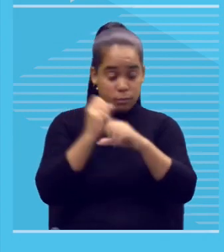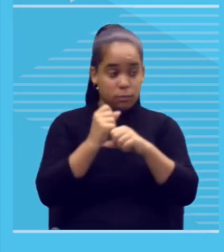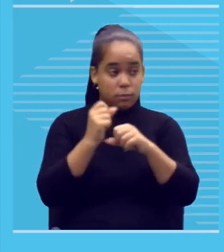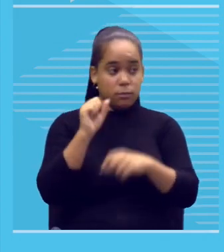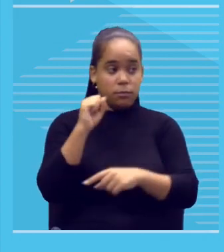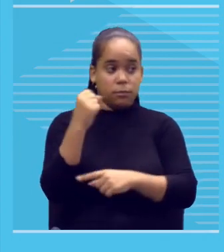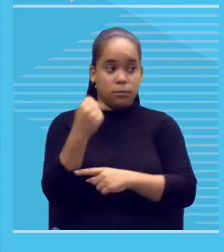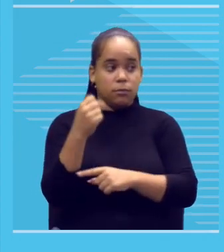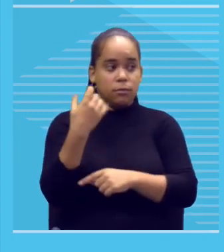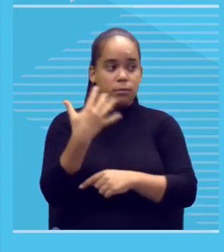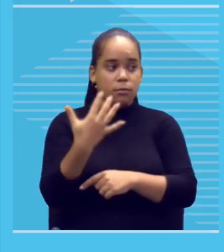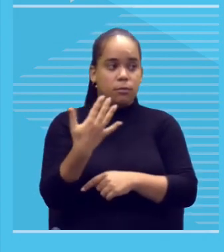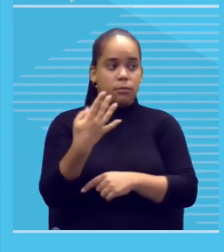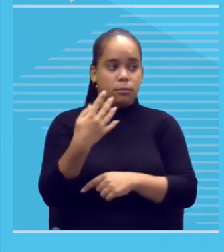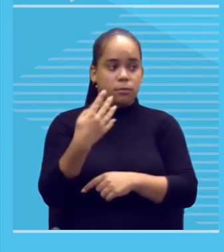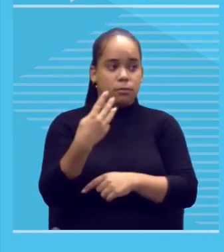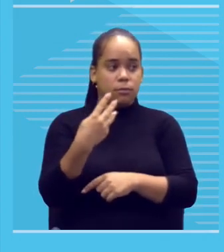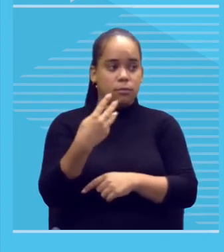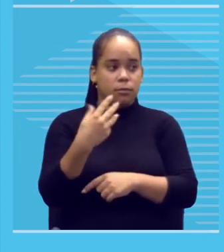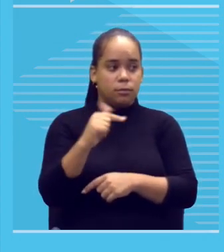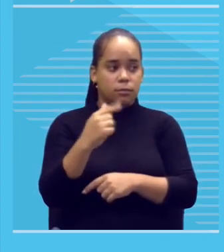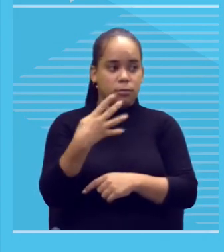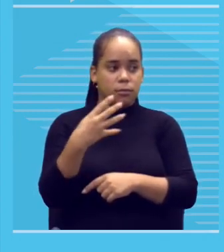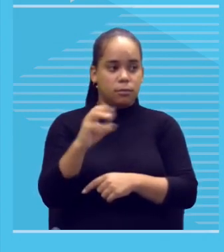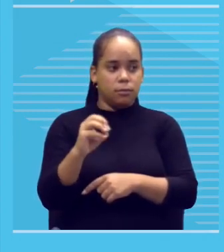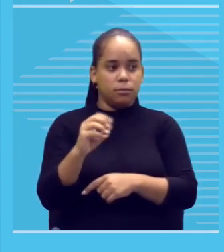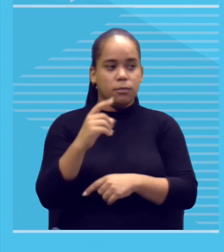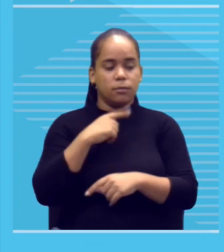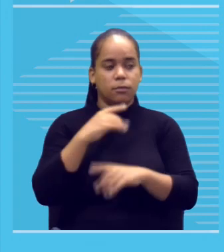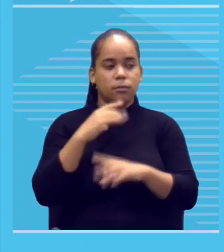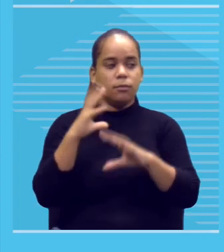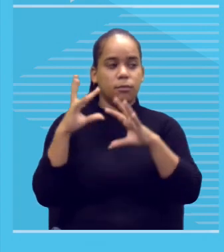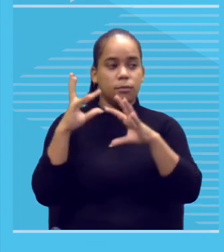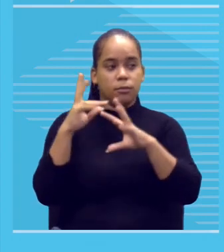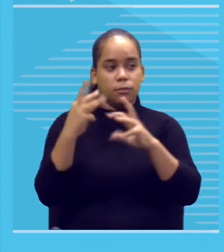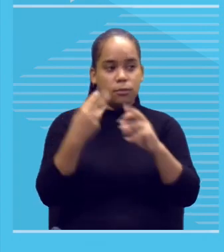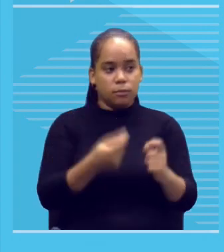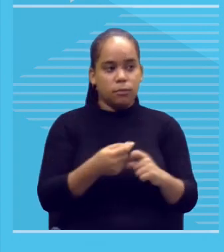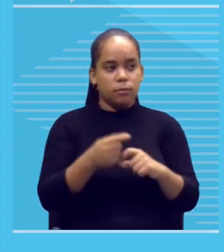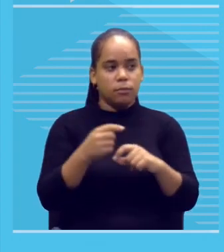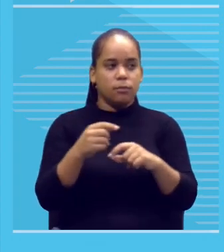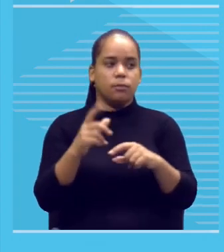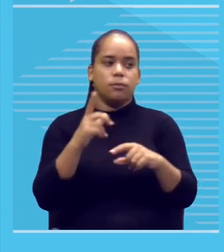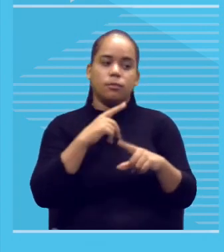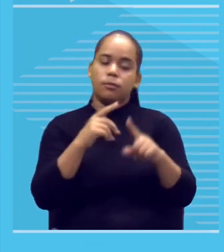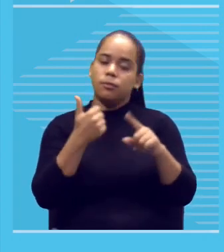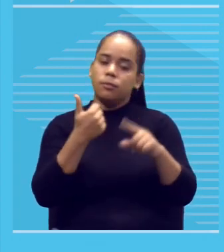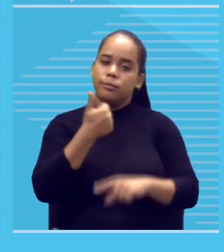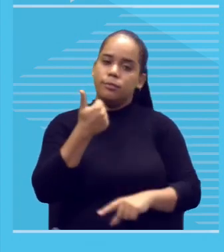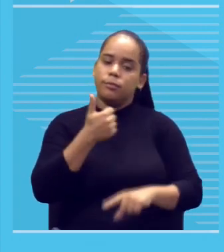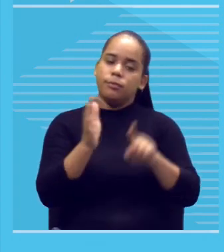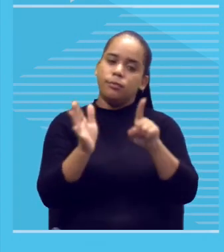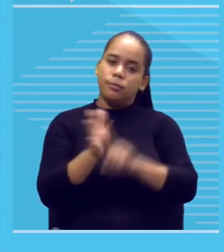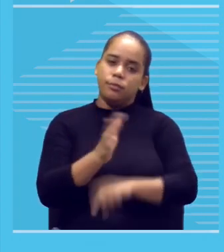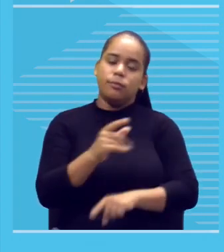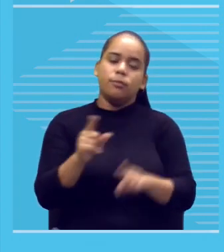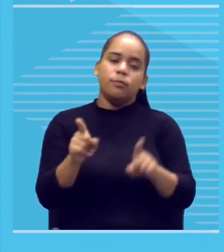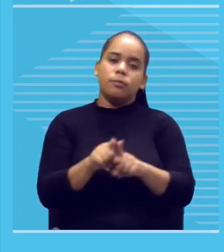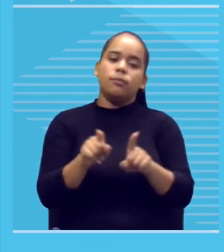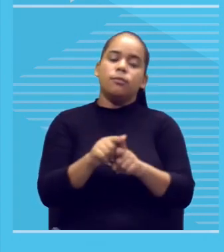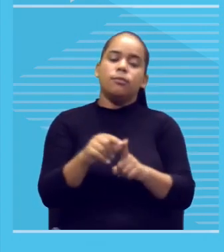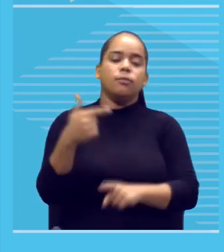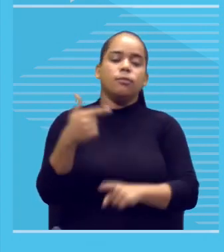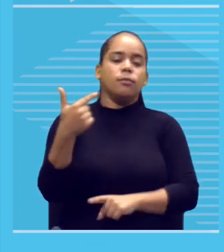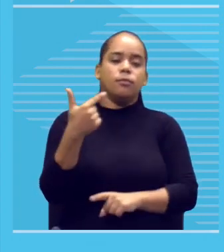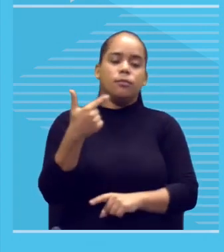é 8.740 você pega o todo e diminui da primeira e da segunda